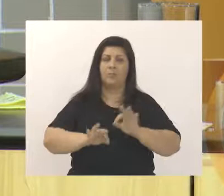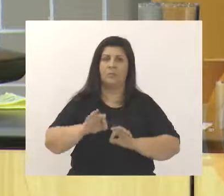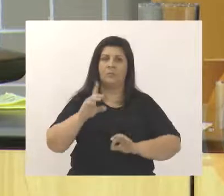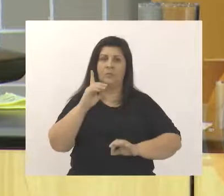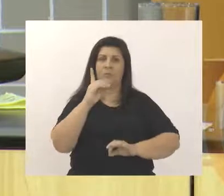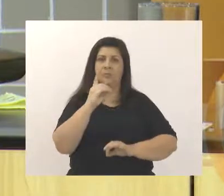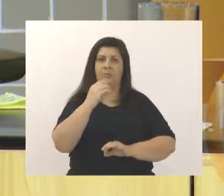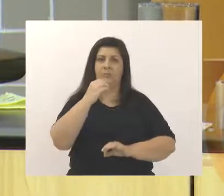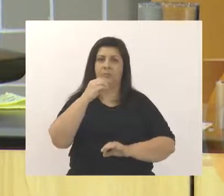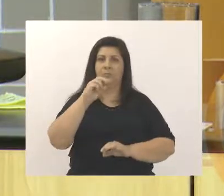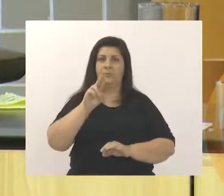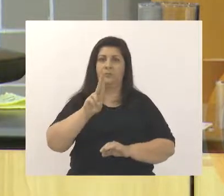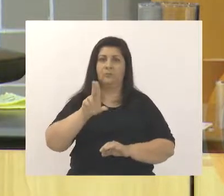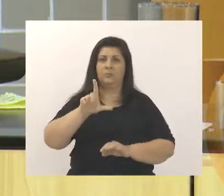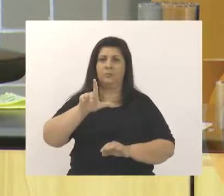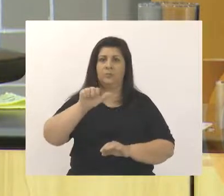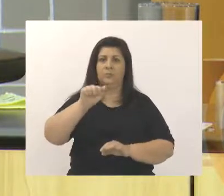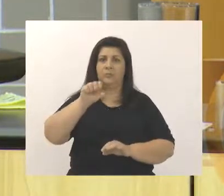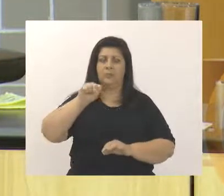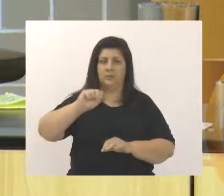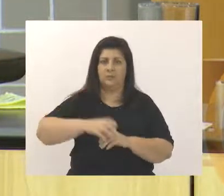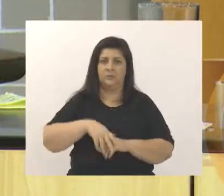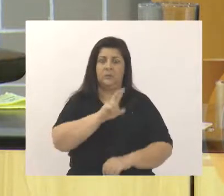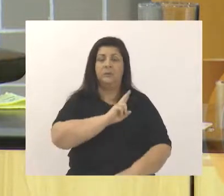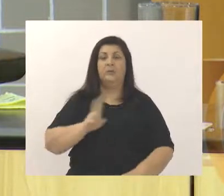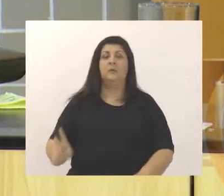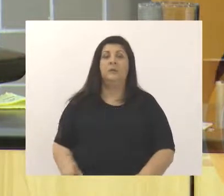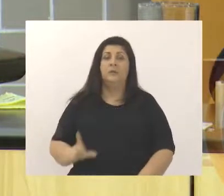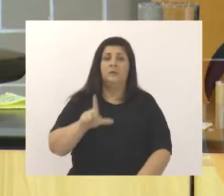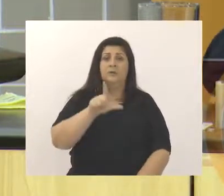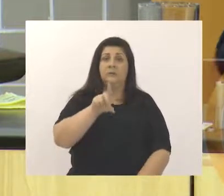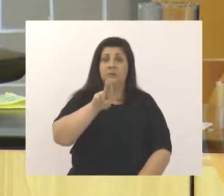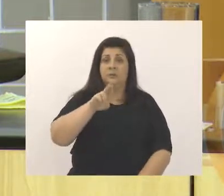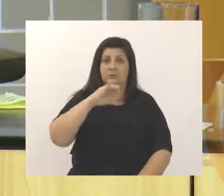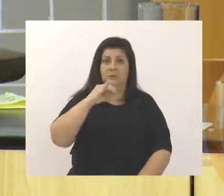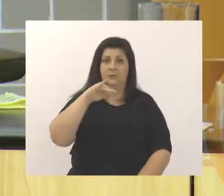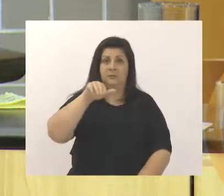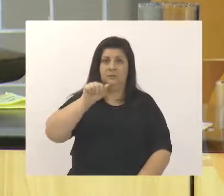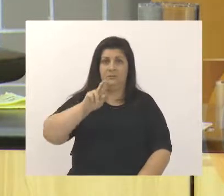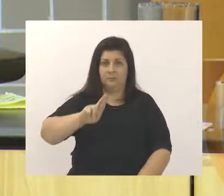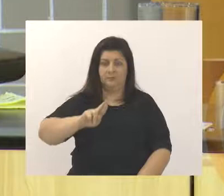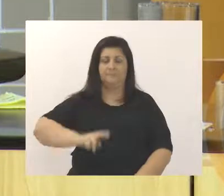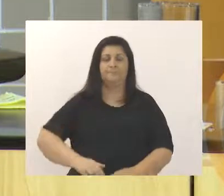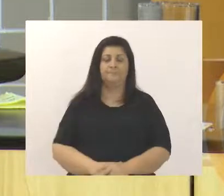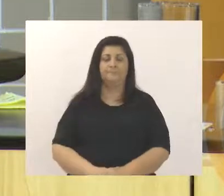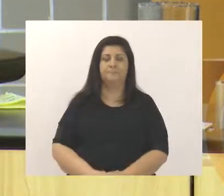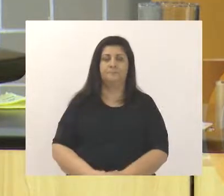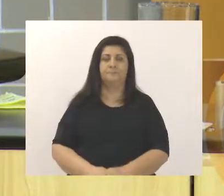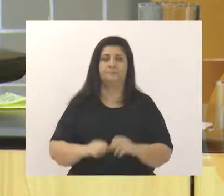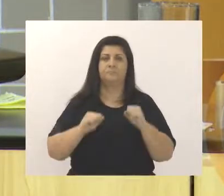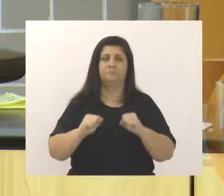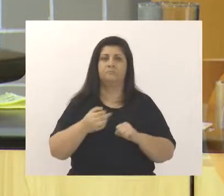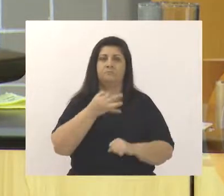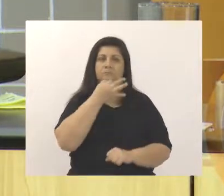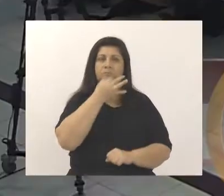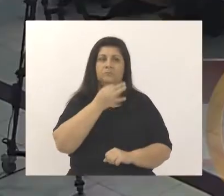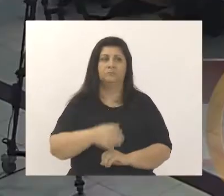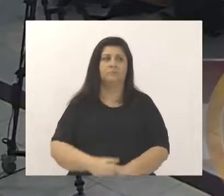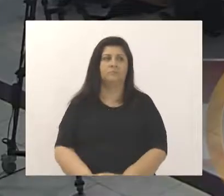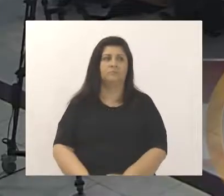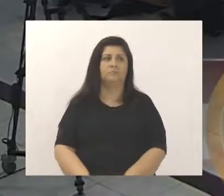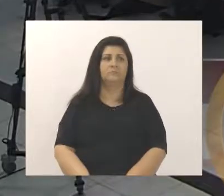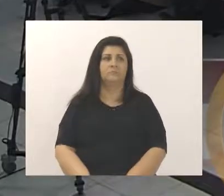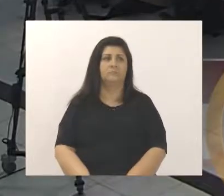Acolhedoras. Autoria, vereadora Lucimar Ponciano. O projeto está em discussão.